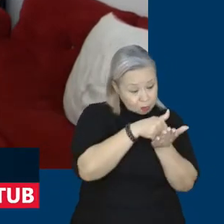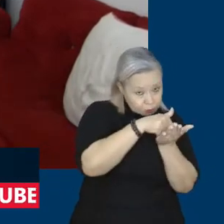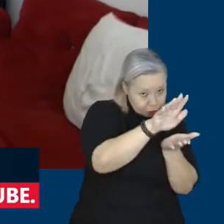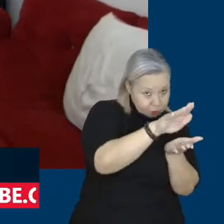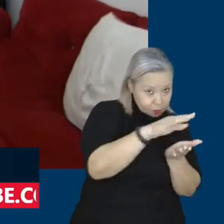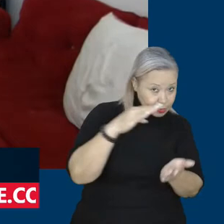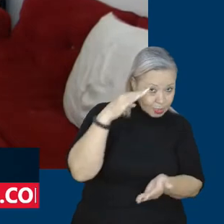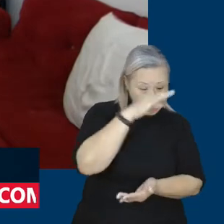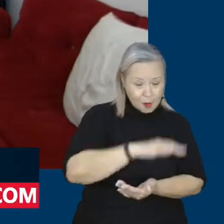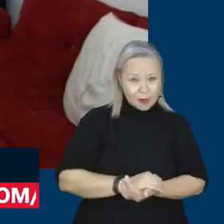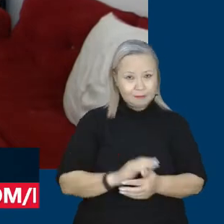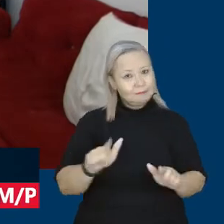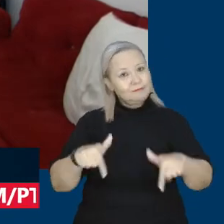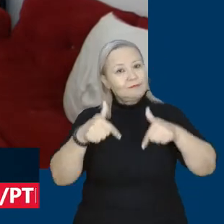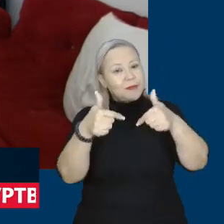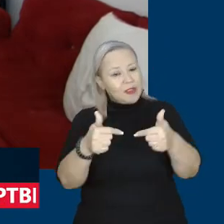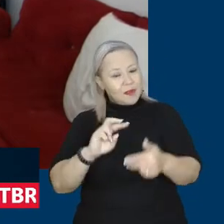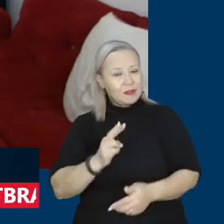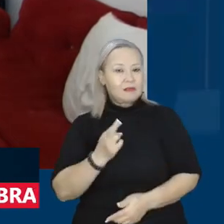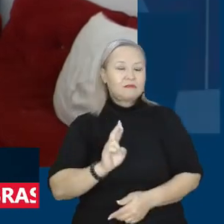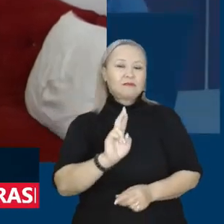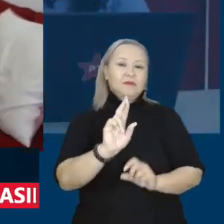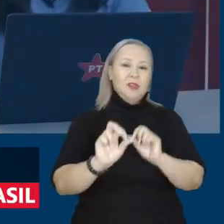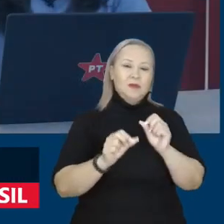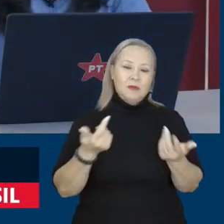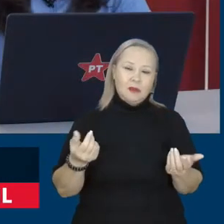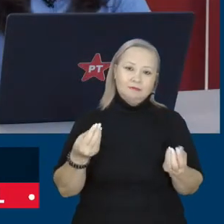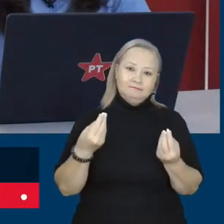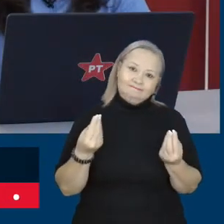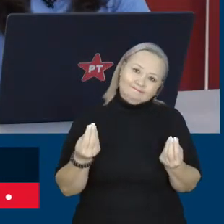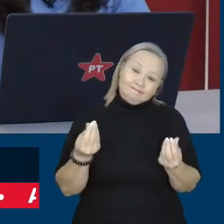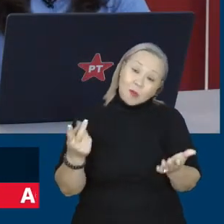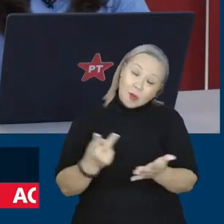enfrentar as consequências desses desmandos Amanda